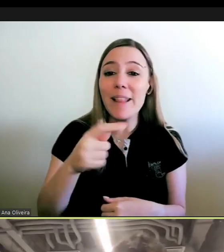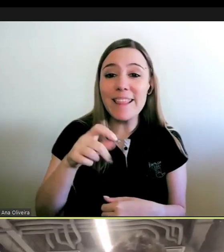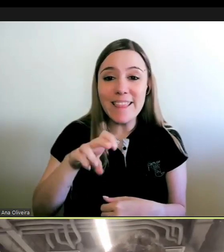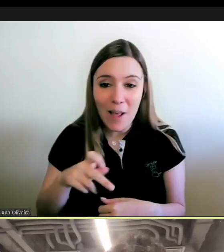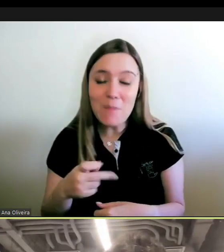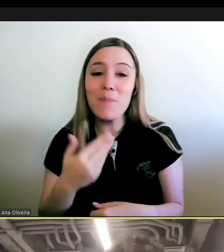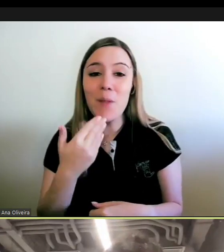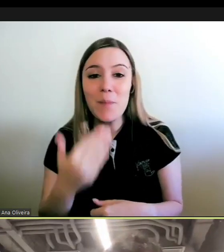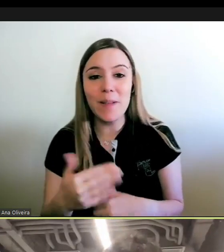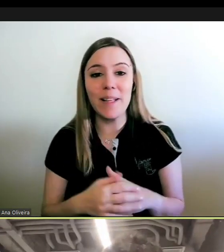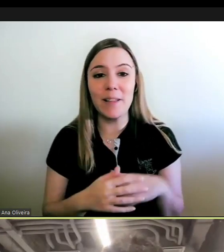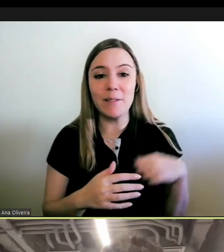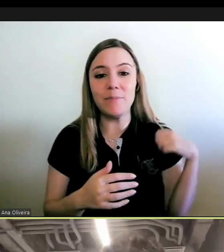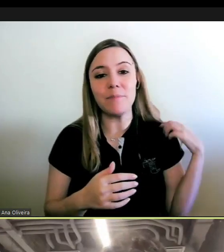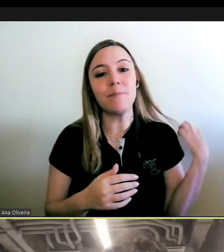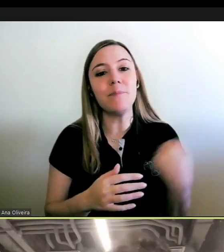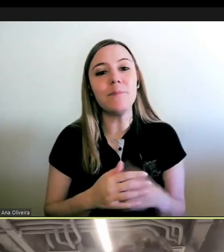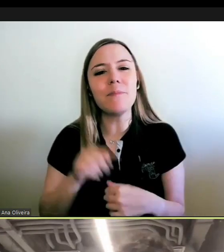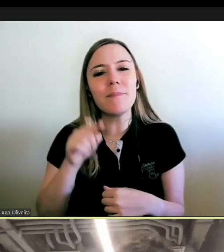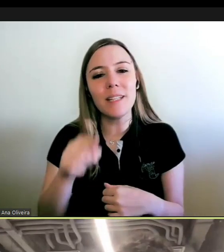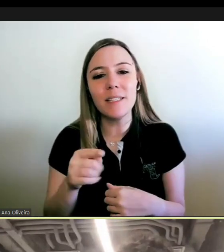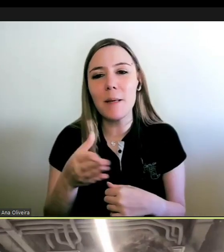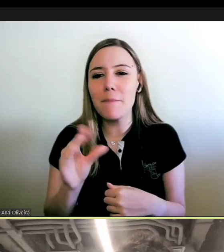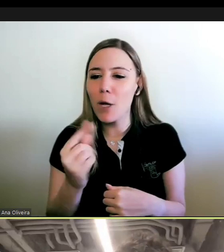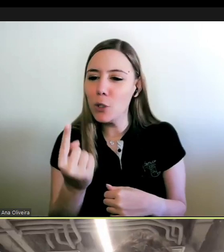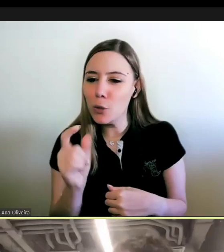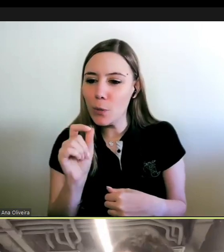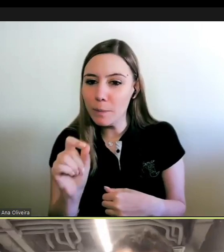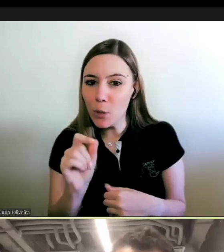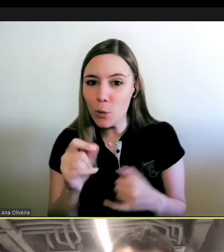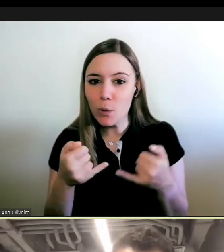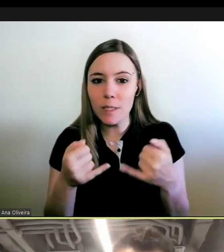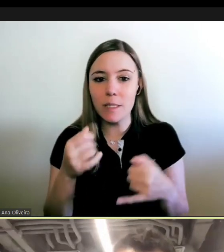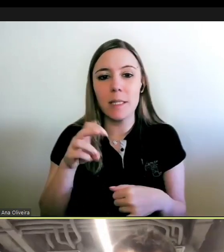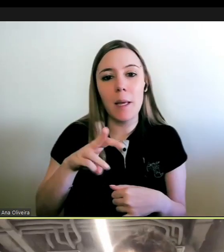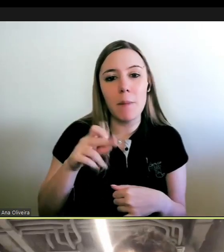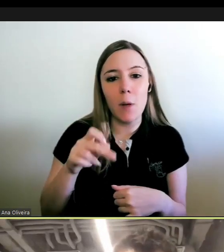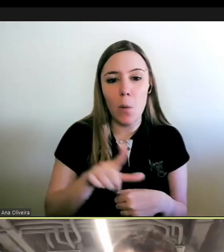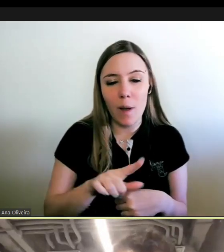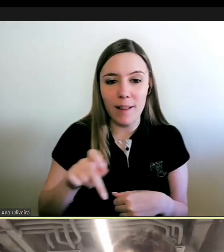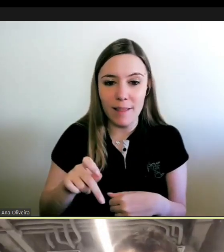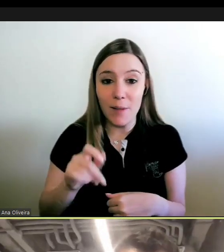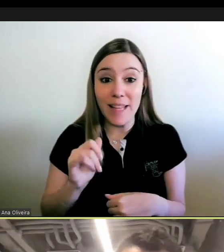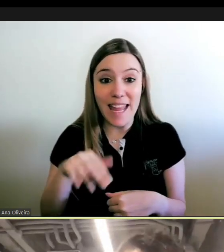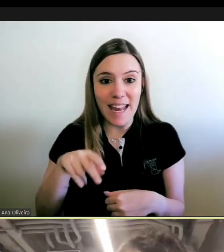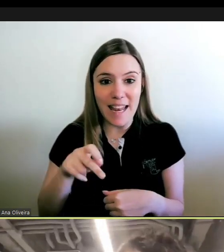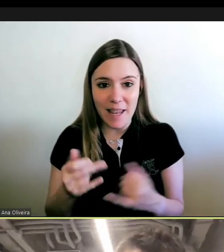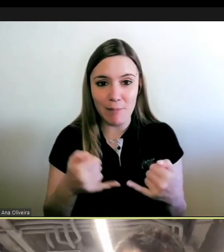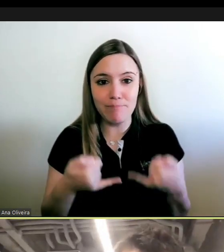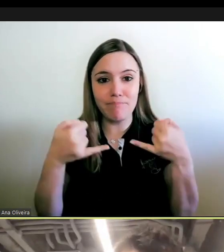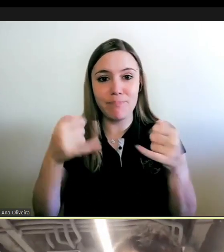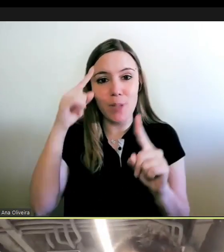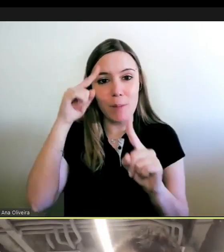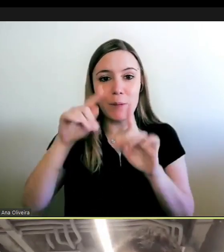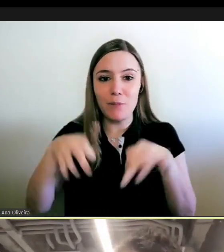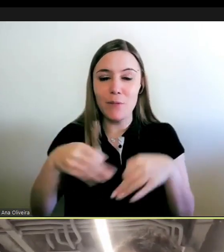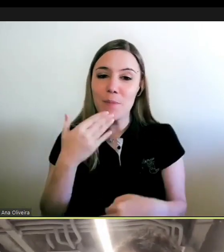Correia. Para si, fico só mais um minuto. Eu vou passar à Manuela Oliveira do INA, que fará o encerramento.